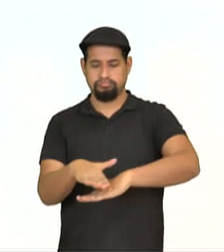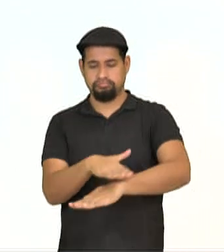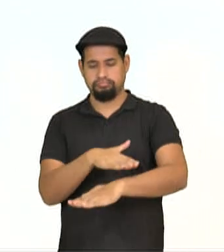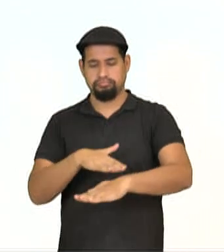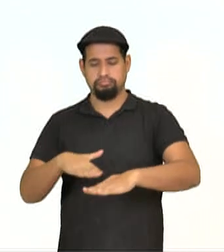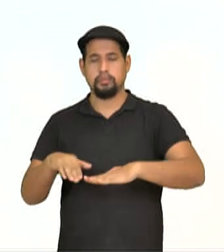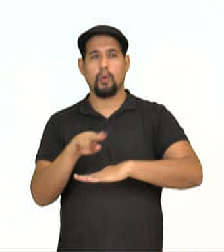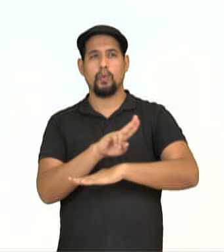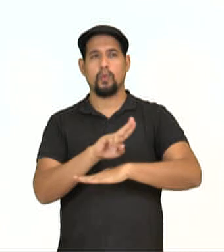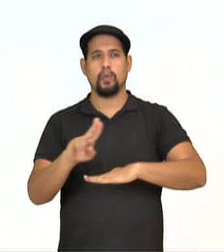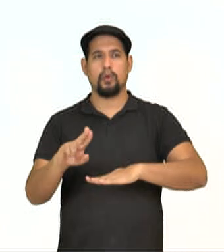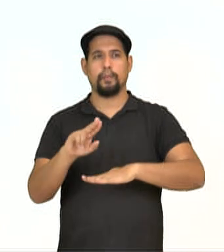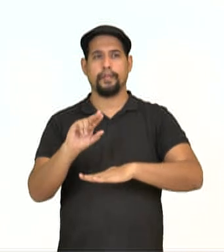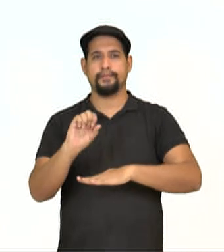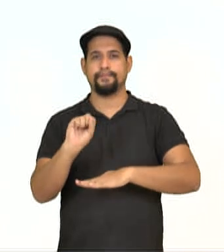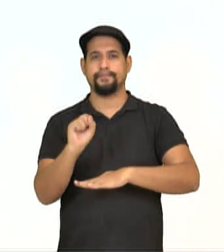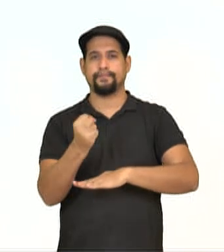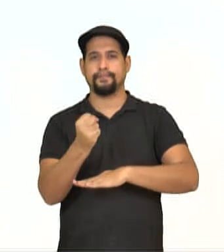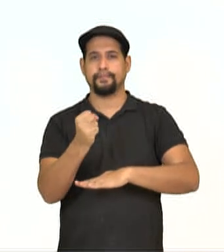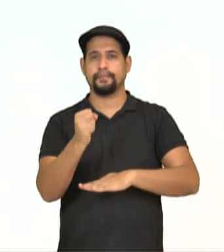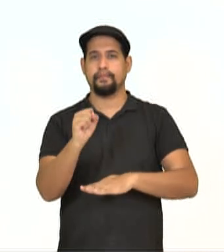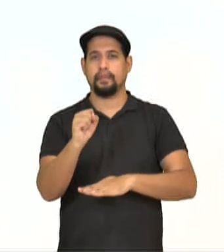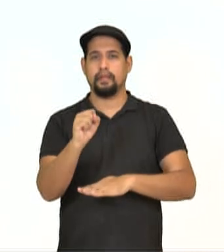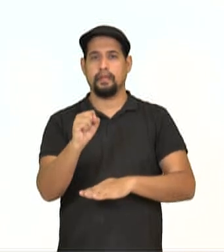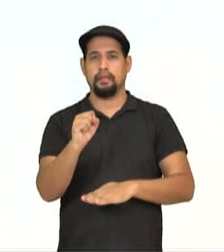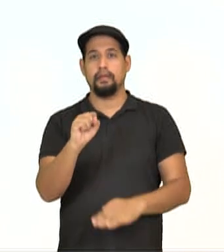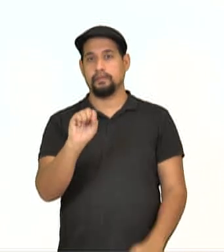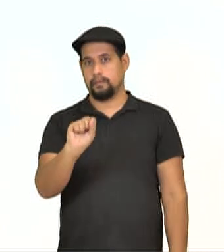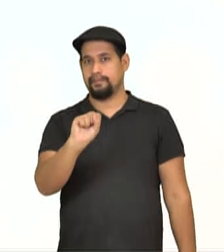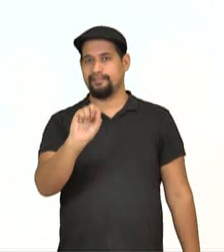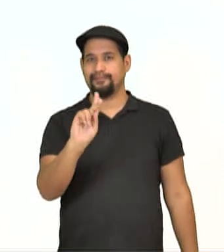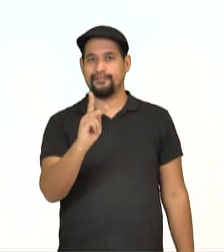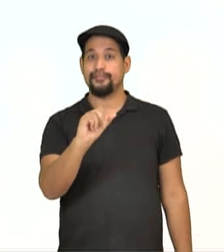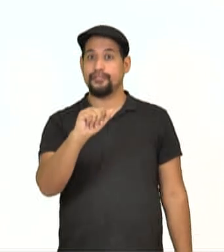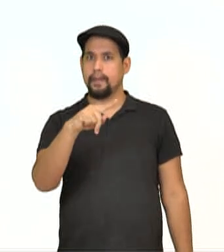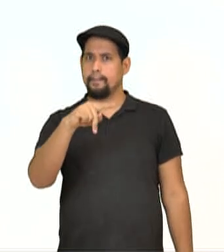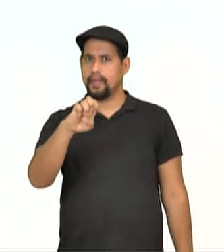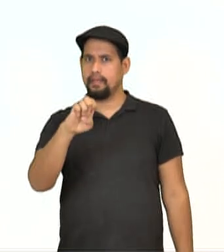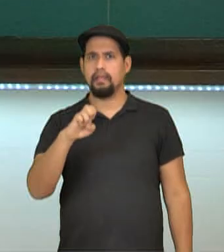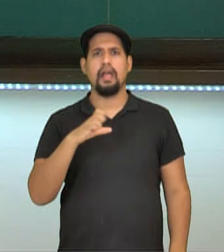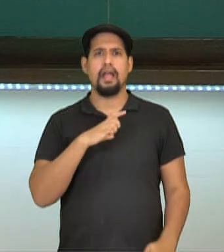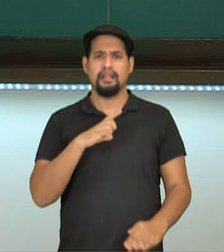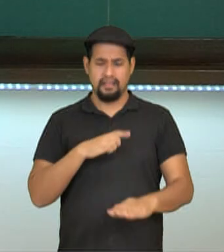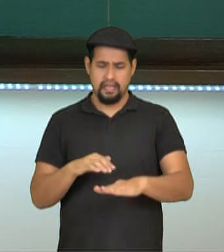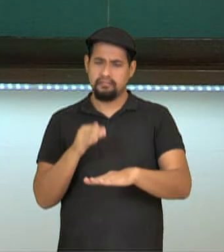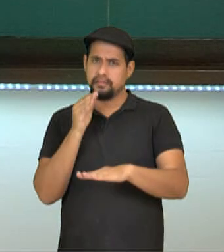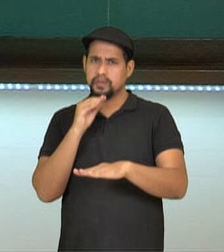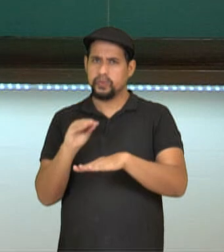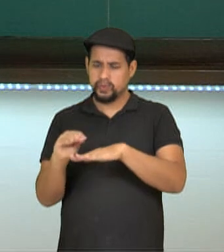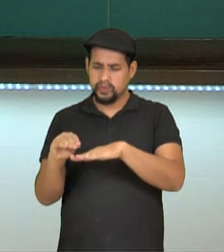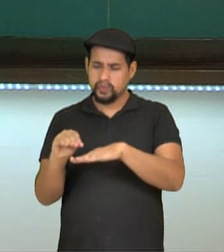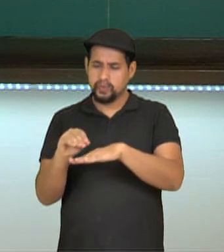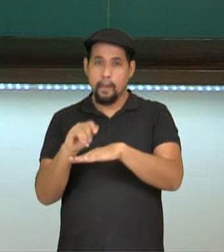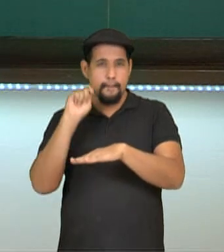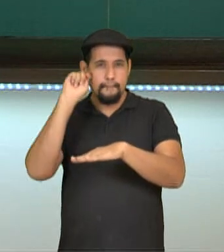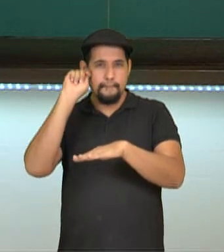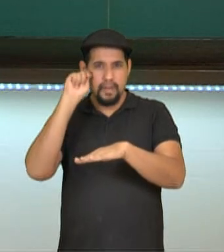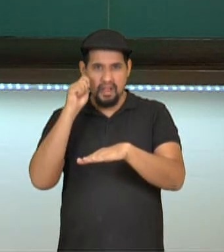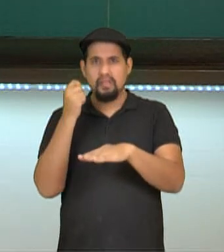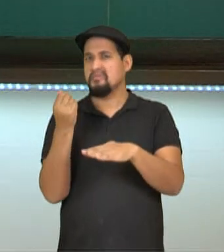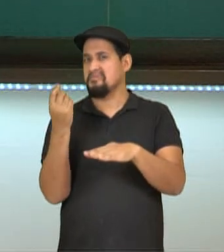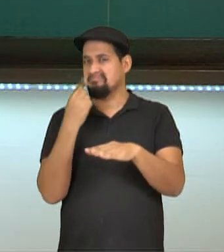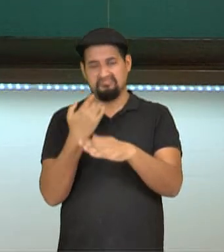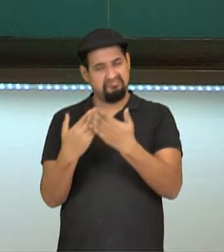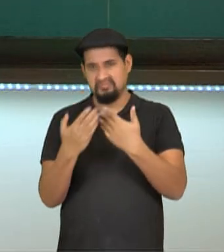shape. Normalmente, um dos lados do shape é revestido com uma lixa bem grossa colada na